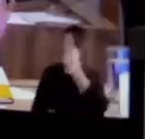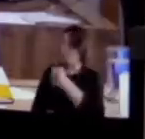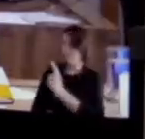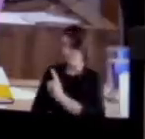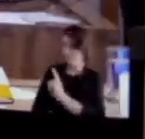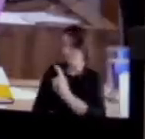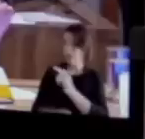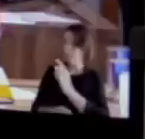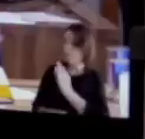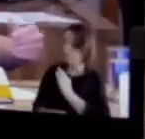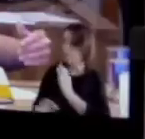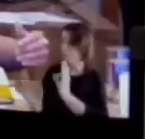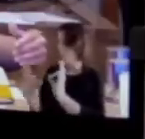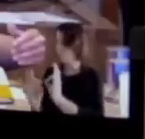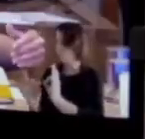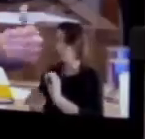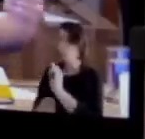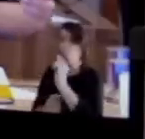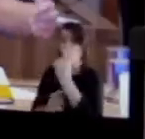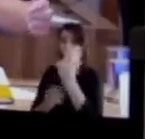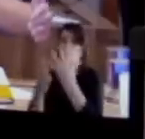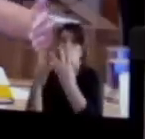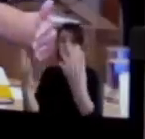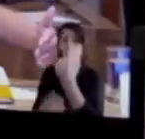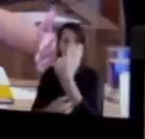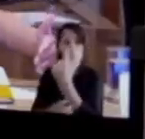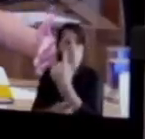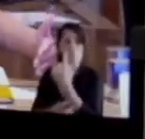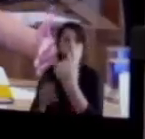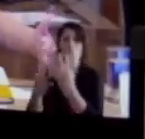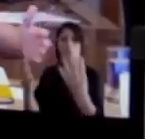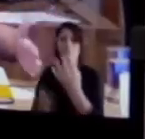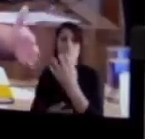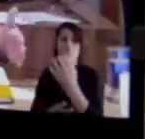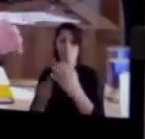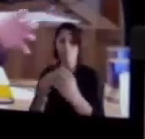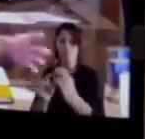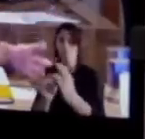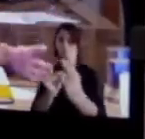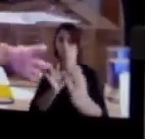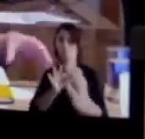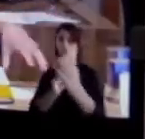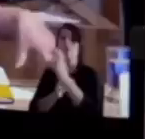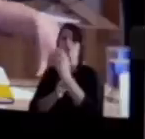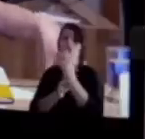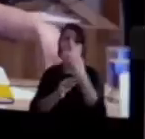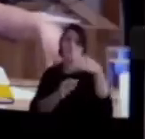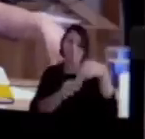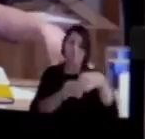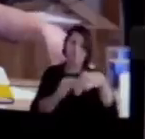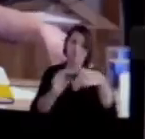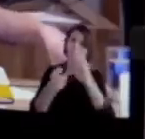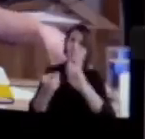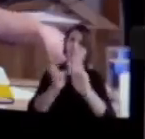tinha uma única barreira de policiais aproximadamente 500 metros da rodoviária e depois passamos pelo Ministério da Justiça tinha